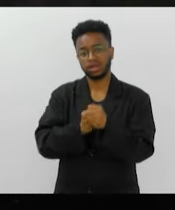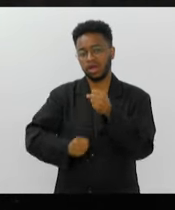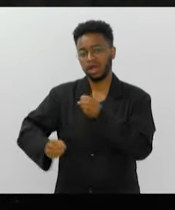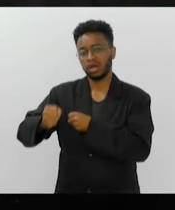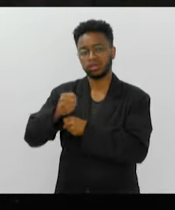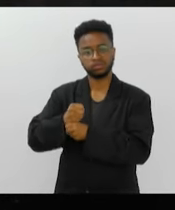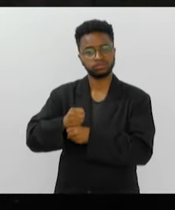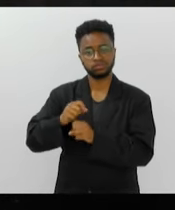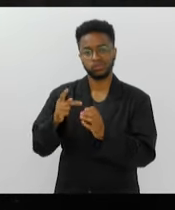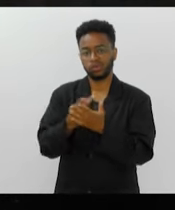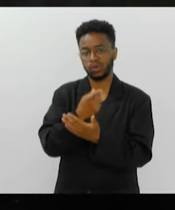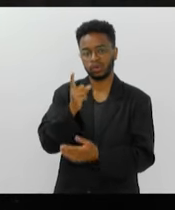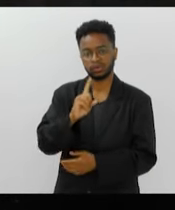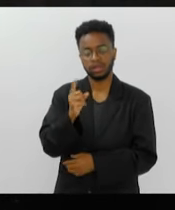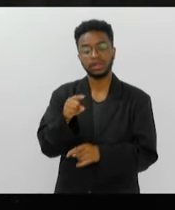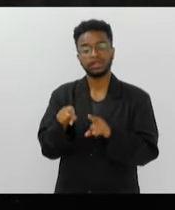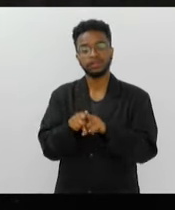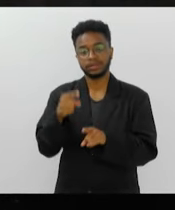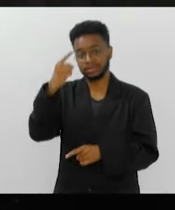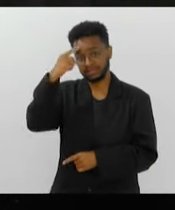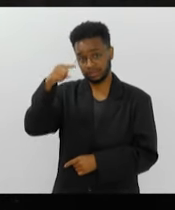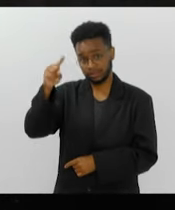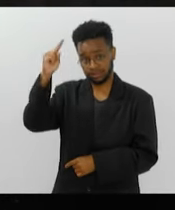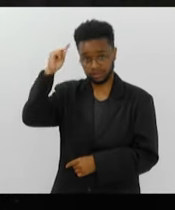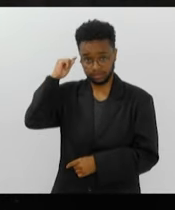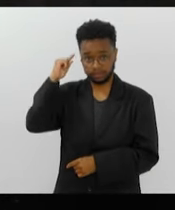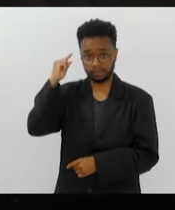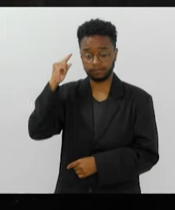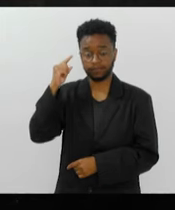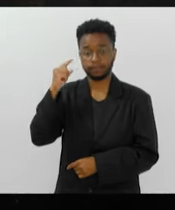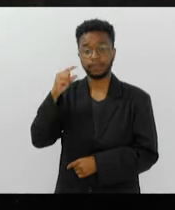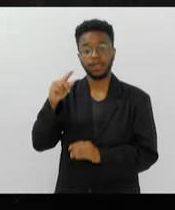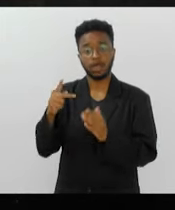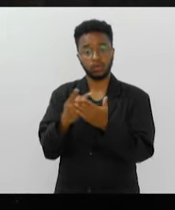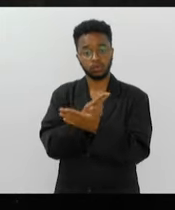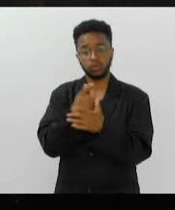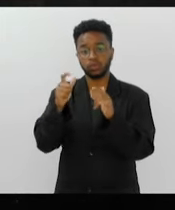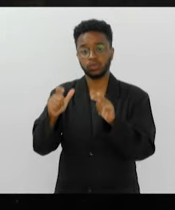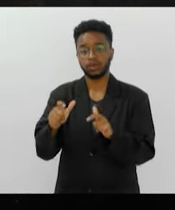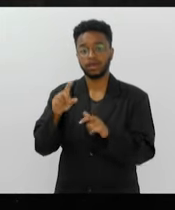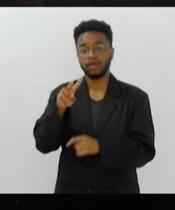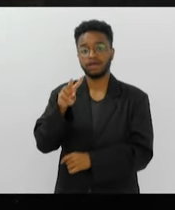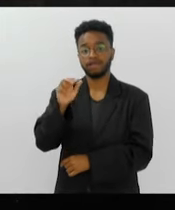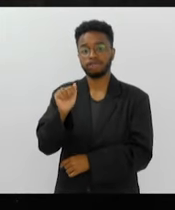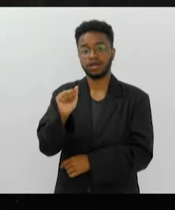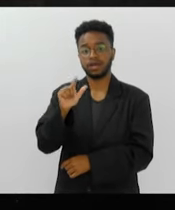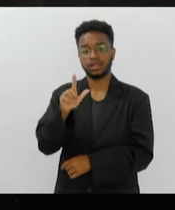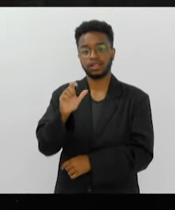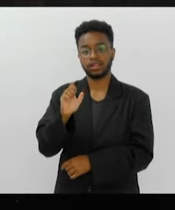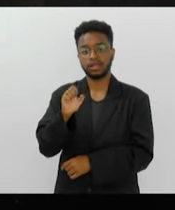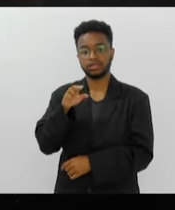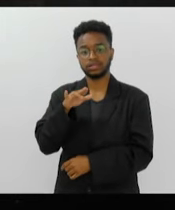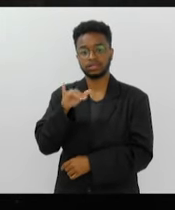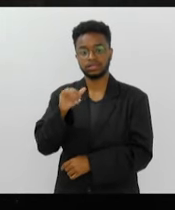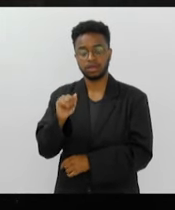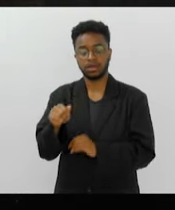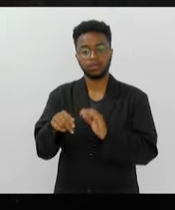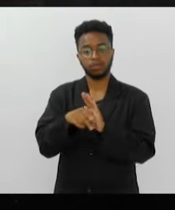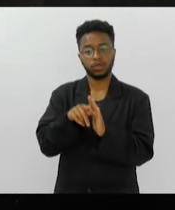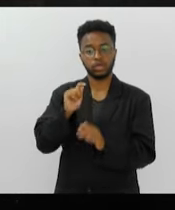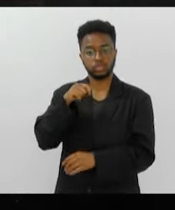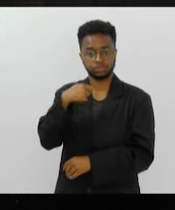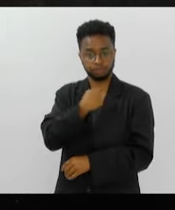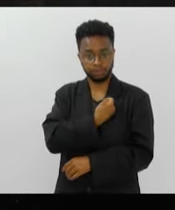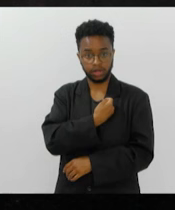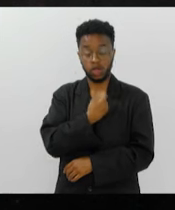décadas semana passada foi a vez de Valência na Espanha onde choveu